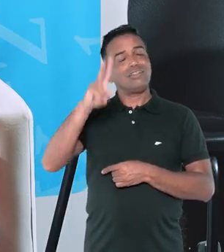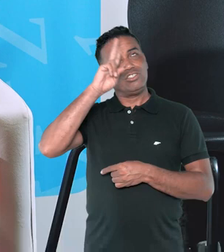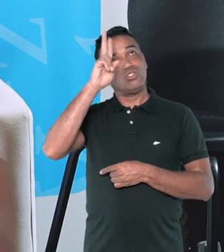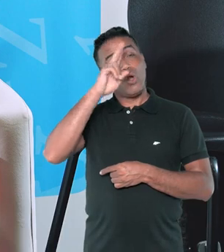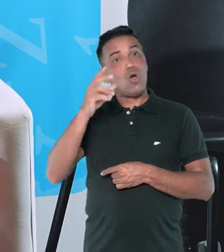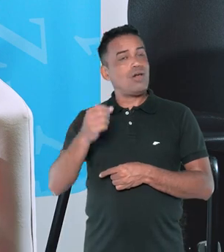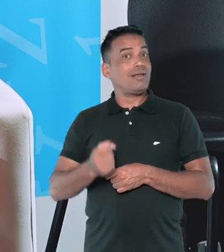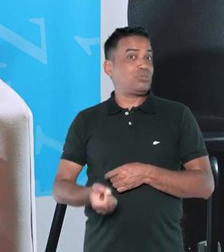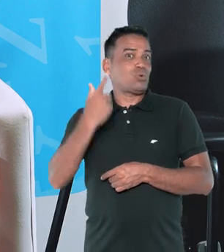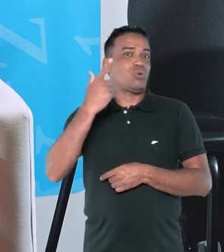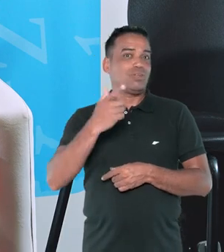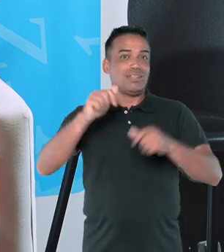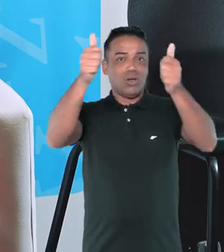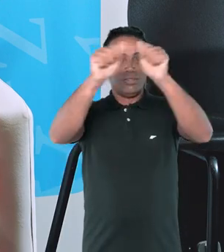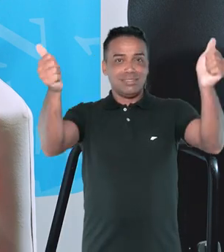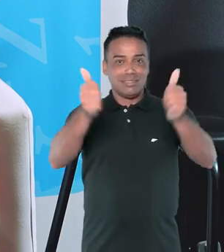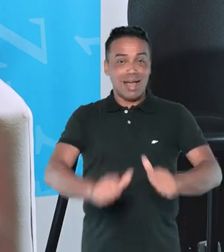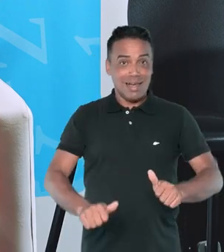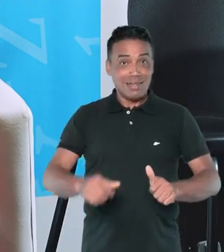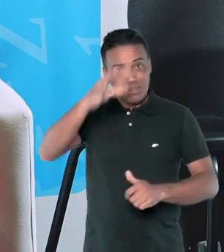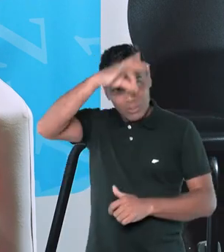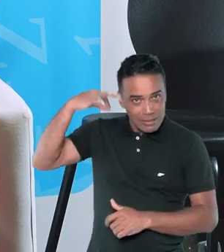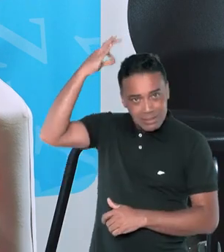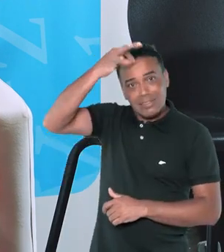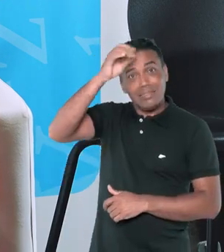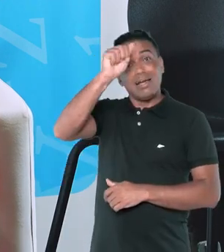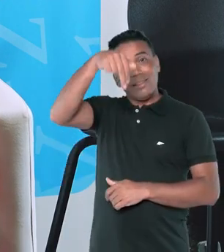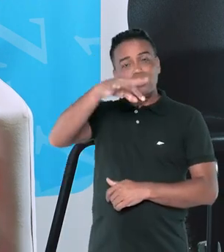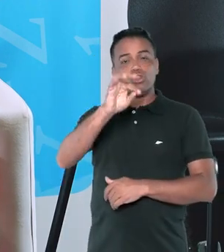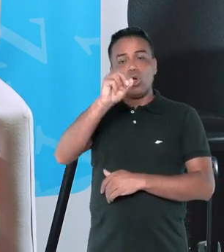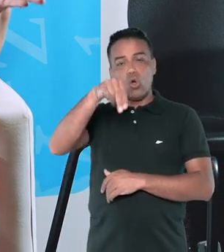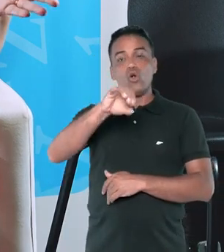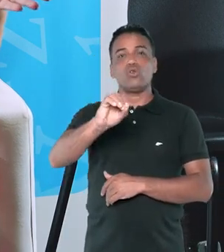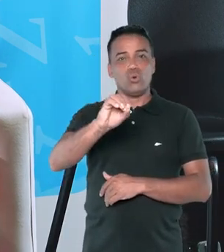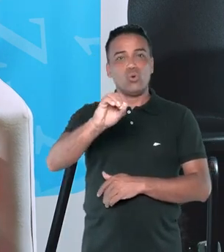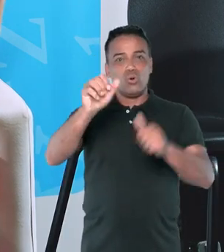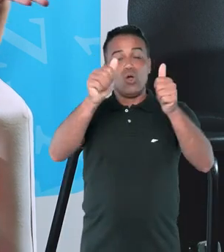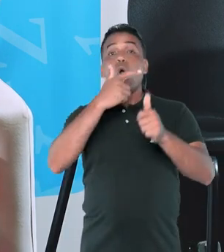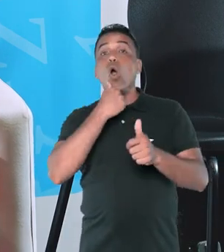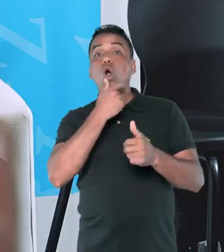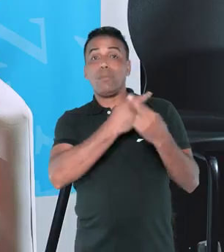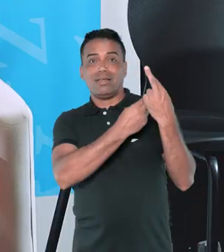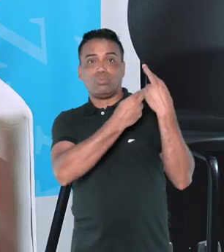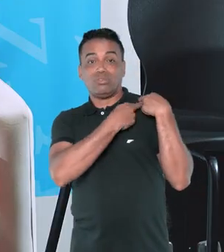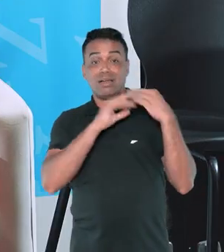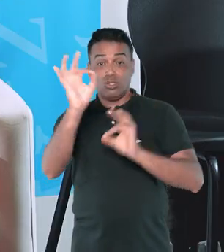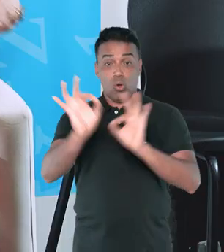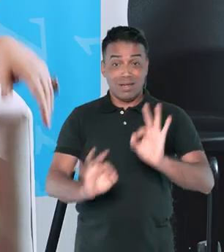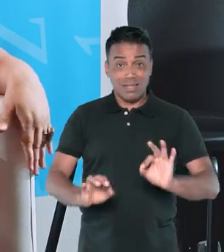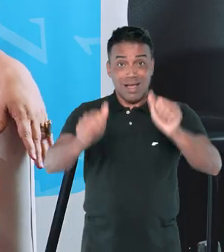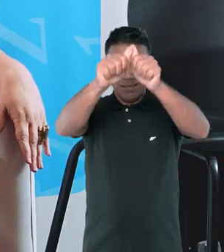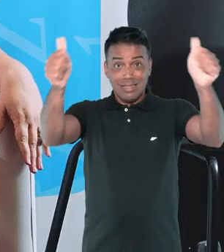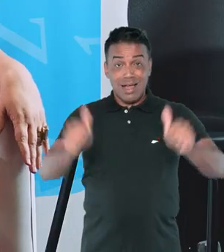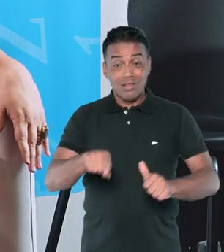história de uma estátua de Santo Antônio que eles mandaram fazer e o rapaz que ficou responsável por montar a estátua tomou